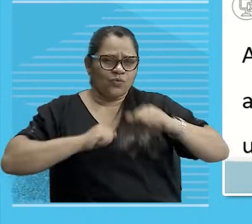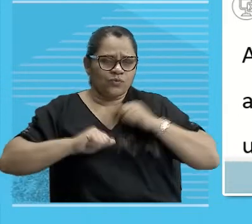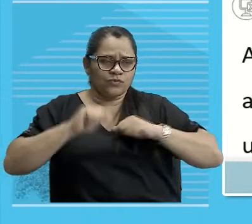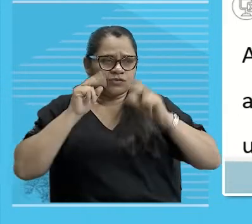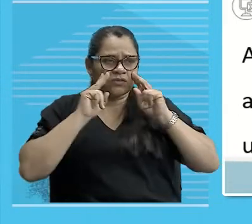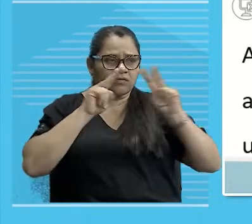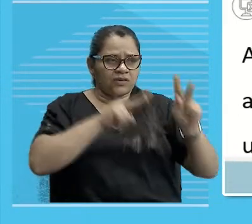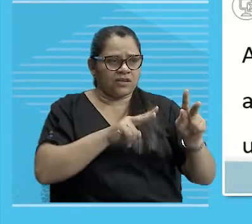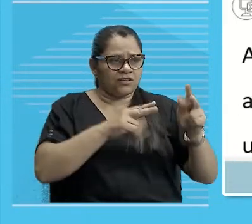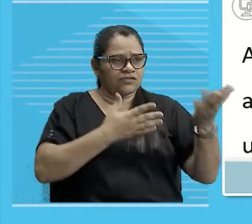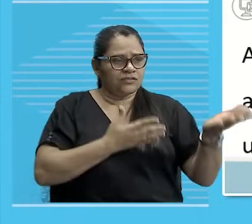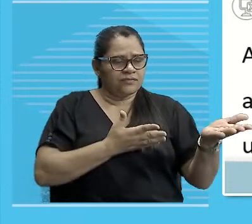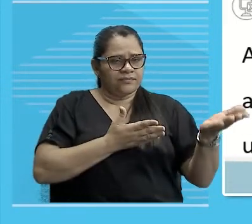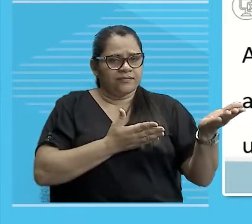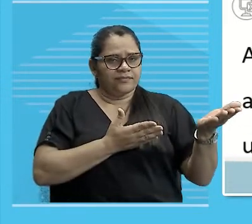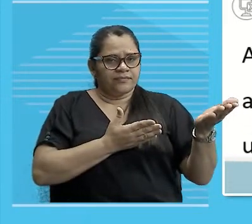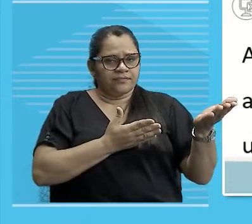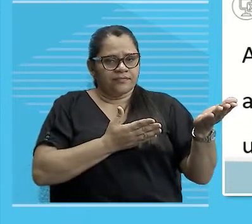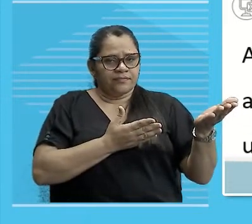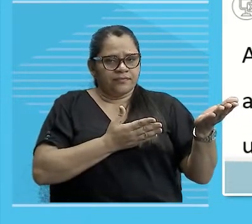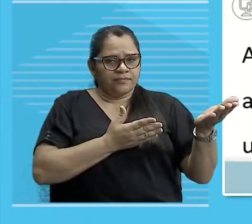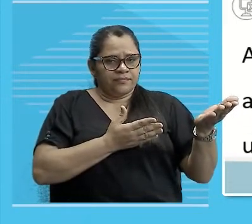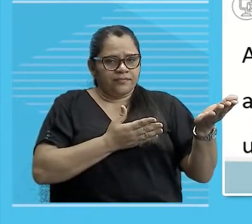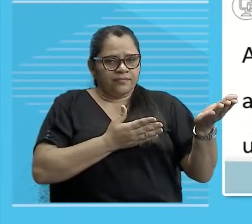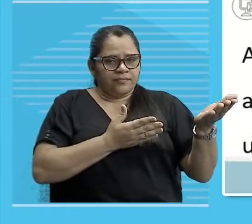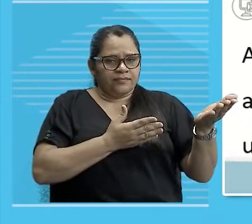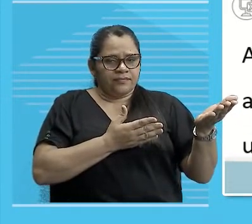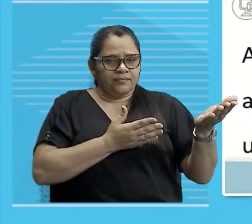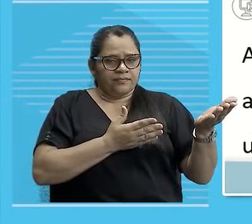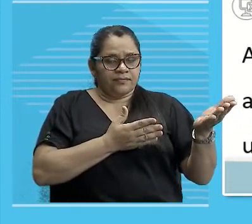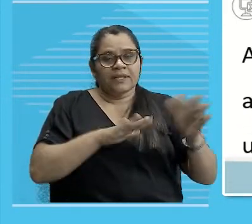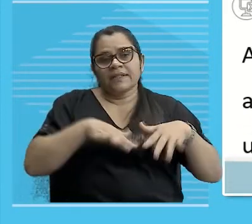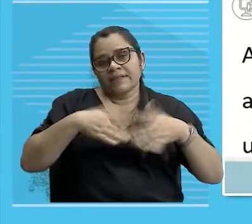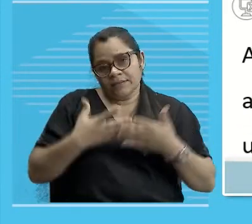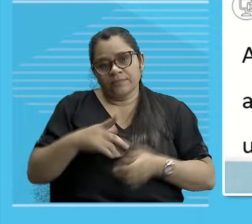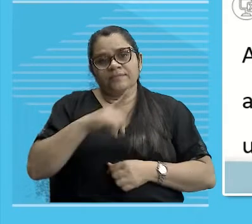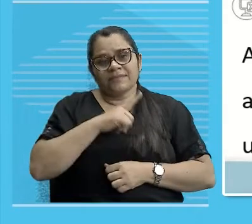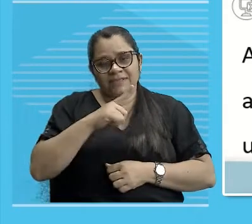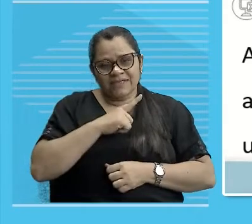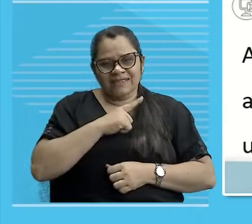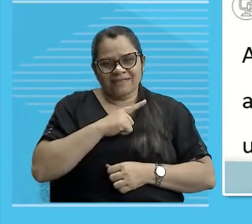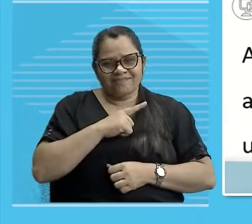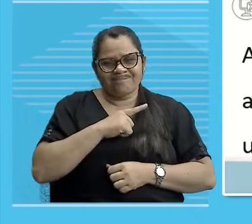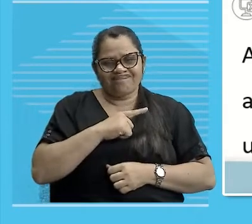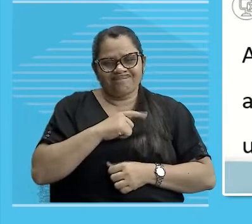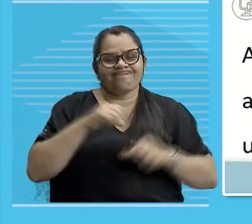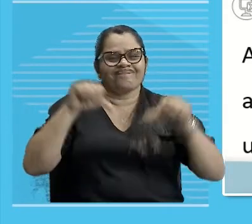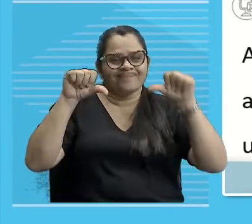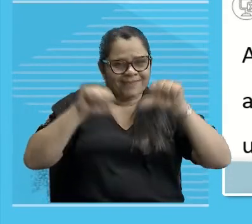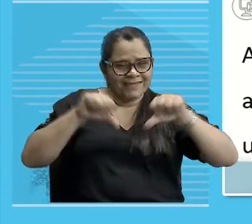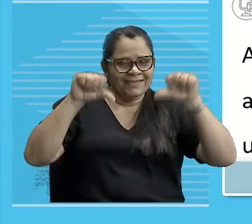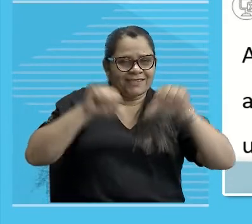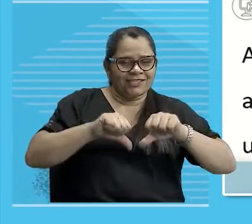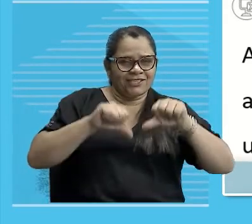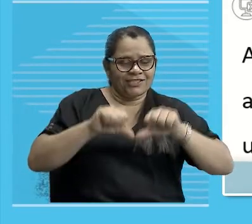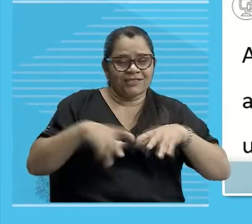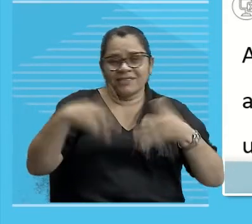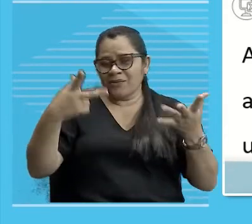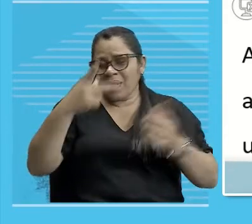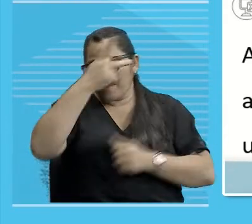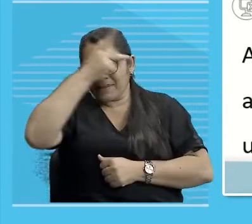dormir e não consegue. Rapaz, me diz uma coisa, tem coisa pior do que isso? O cara